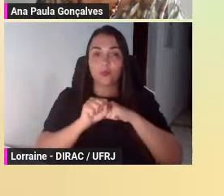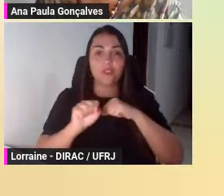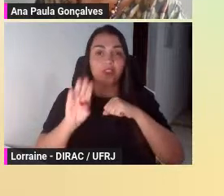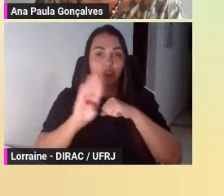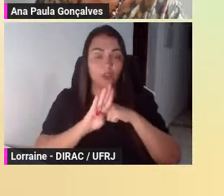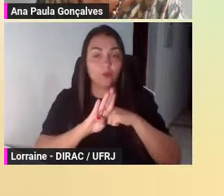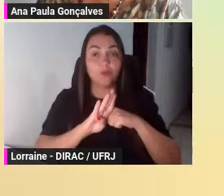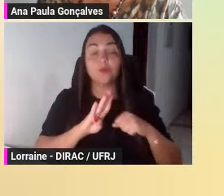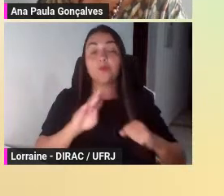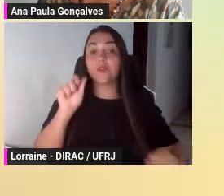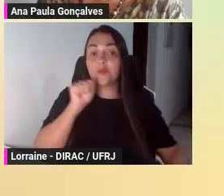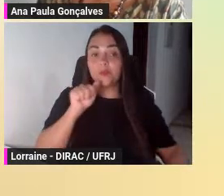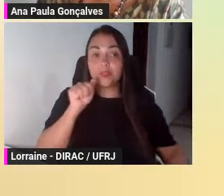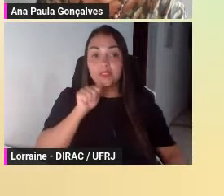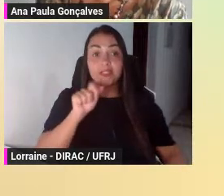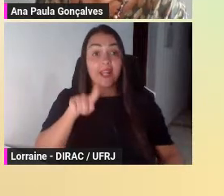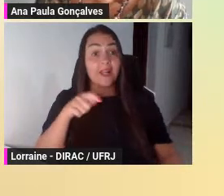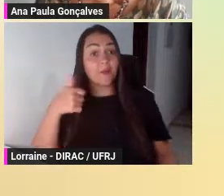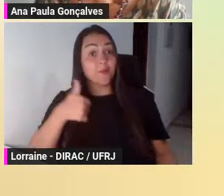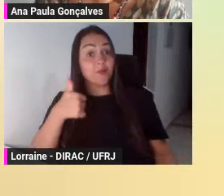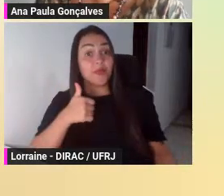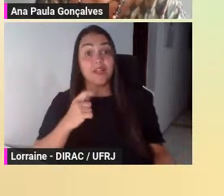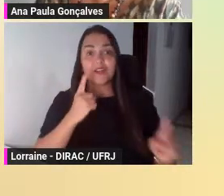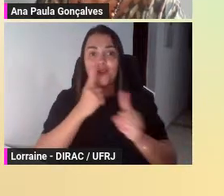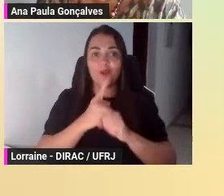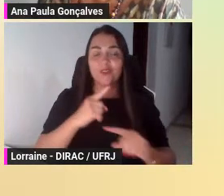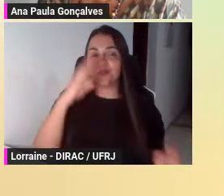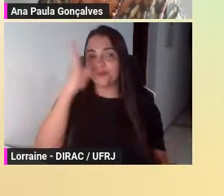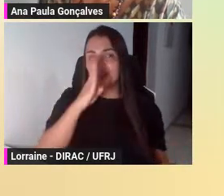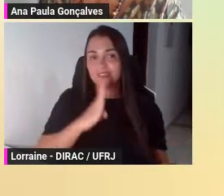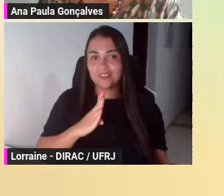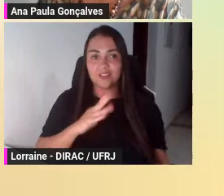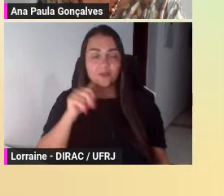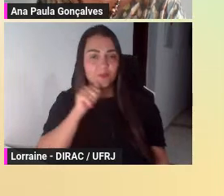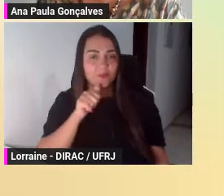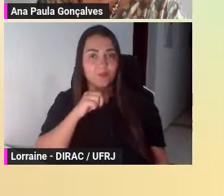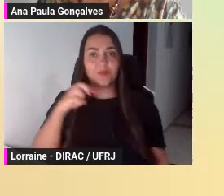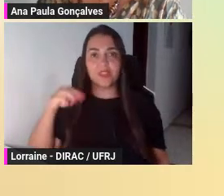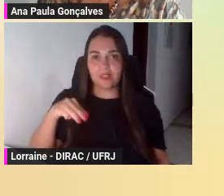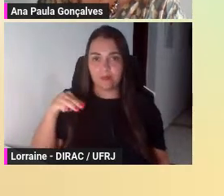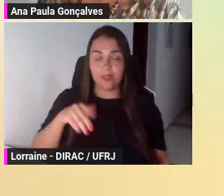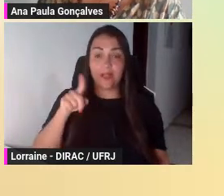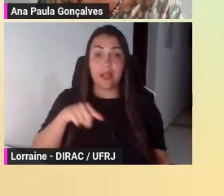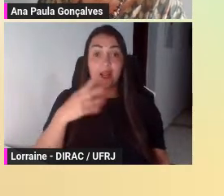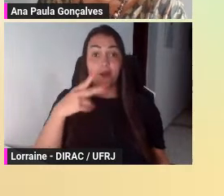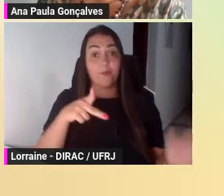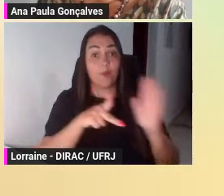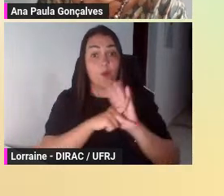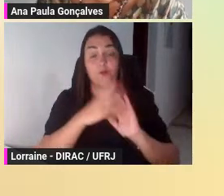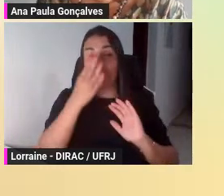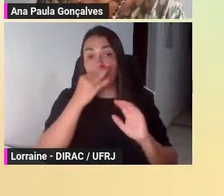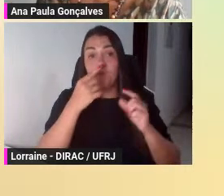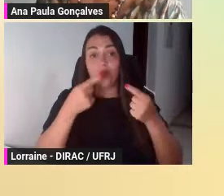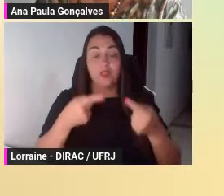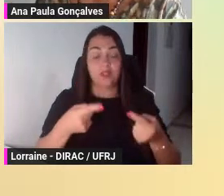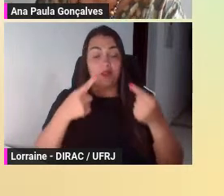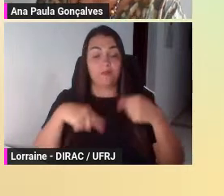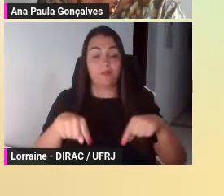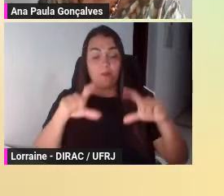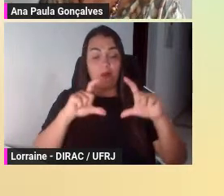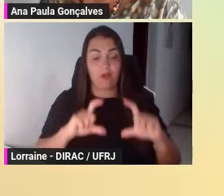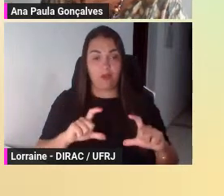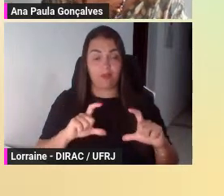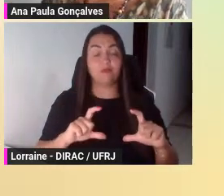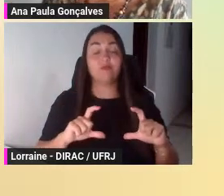onde sai a ideia de fazer o primeiro encontro brasileiro de mulheres matemáticas, que é da foto que está abaixo, à esquerda, onde a